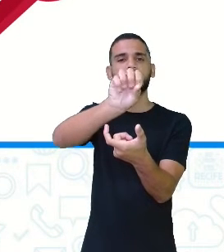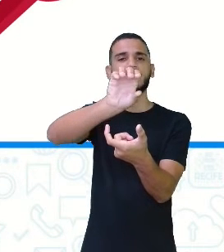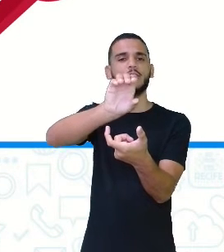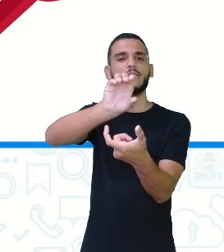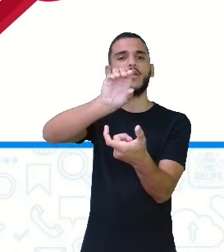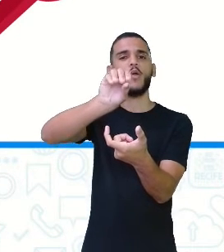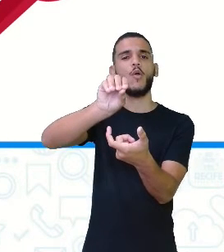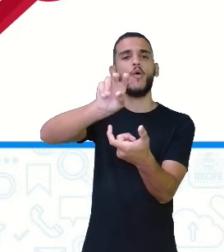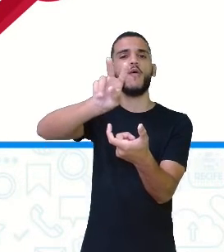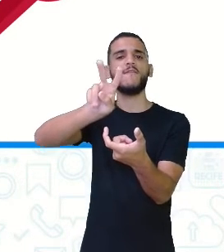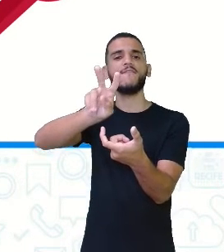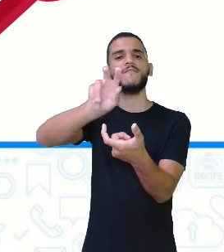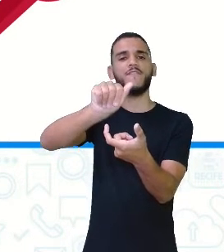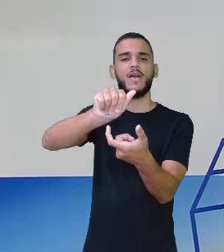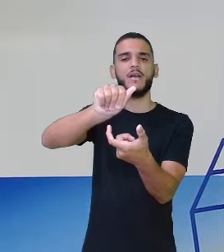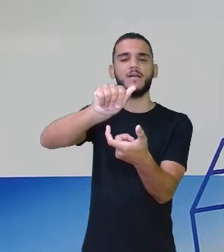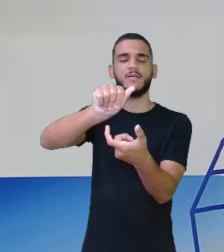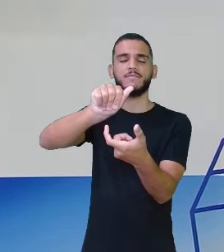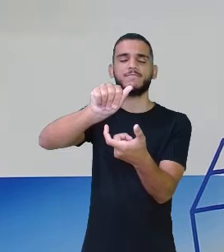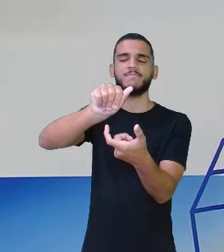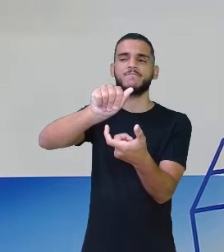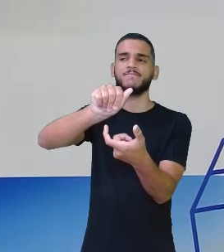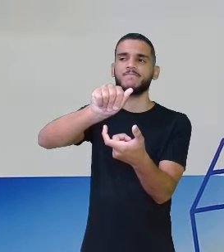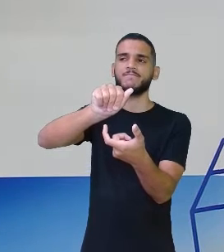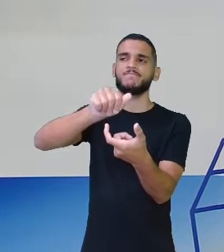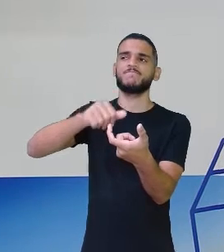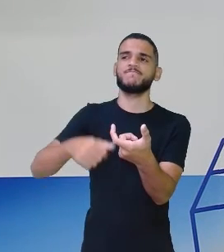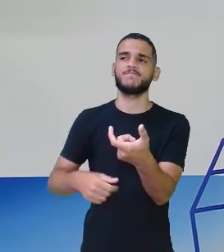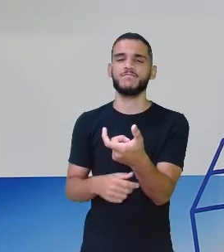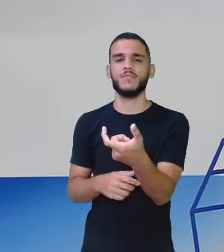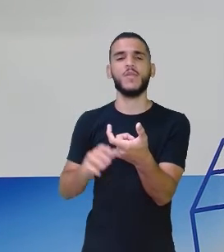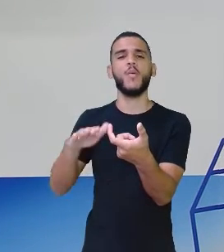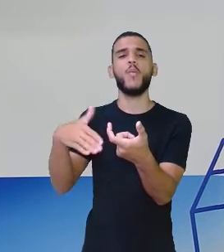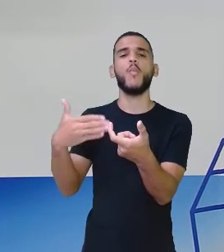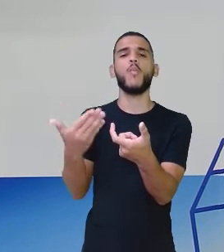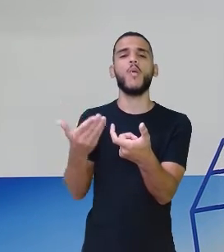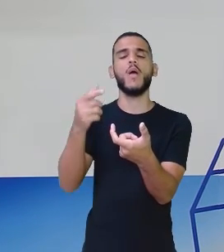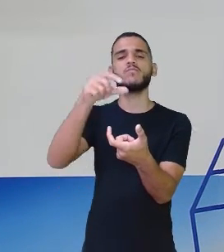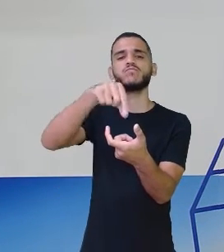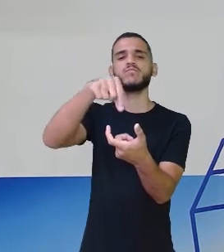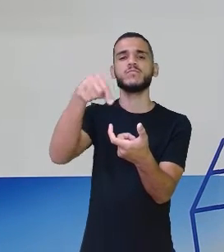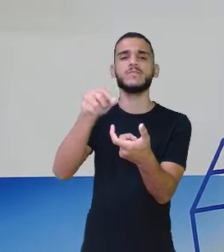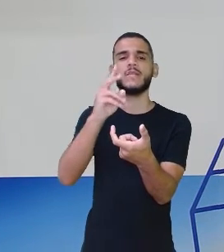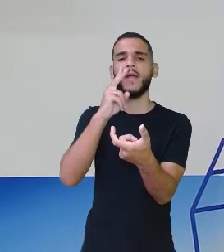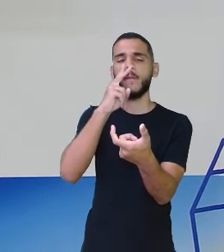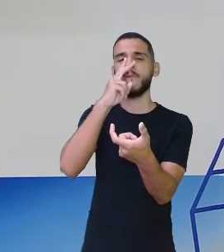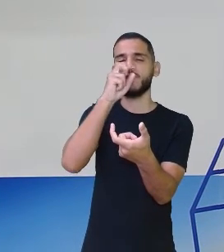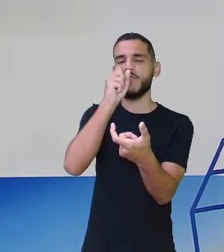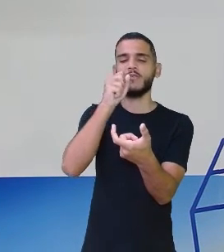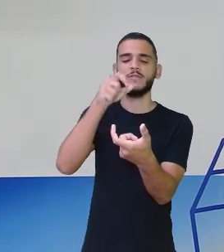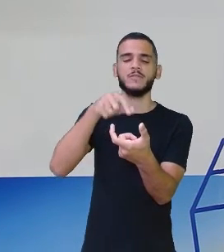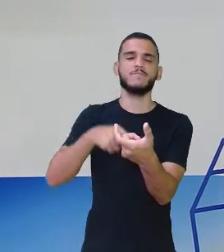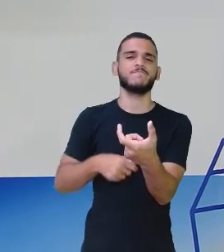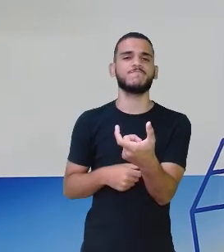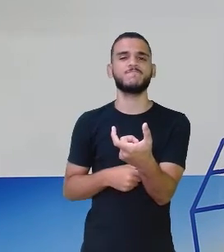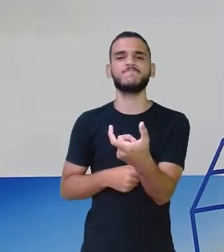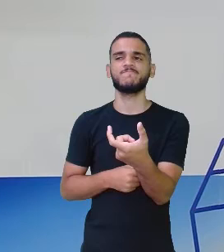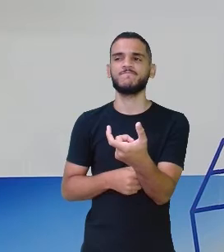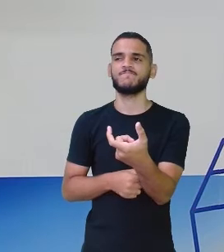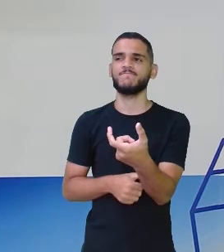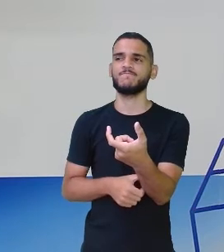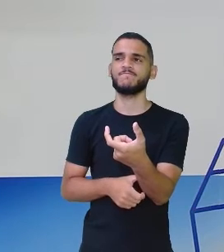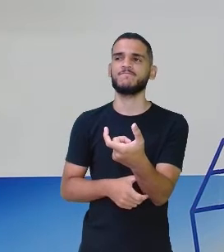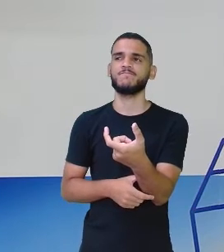Escova. E aí? Qual é a sílaba tônica? Qual é a sílaba mais forte?